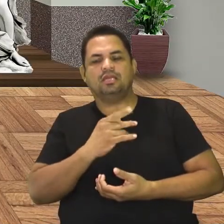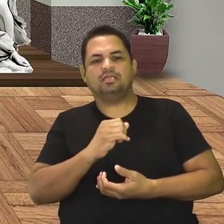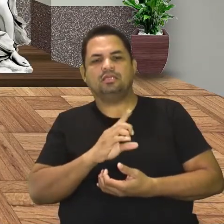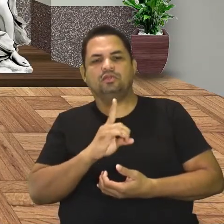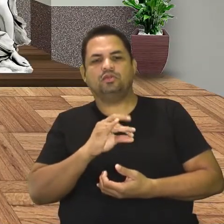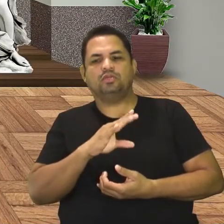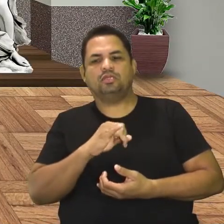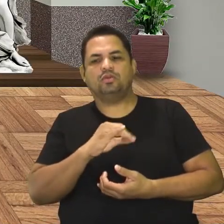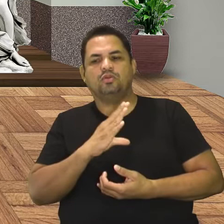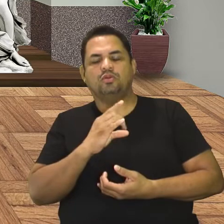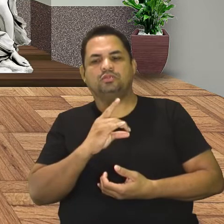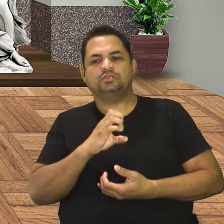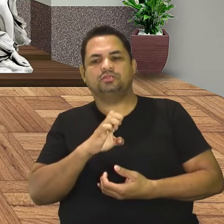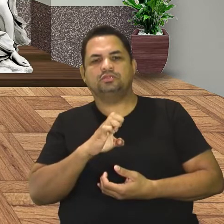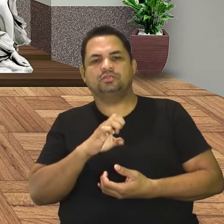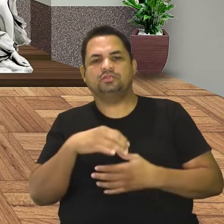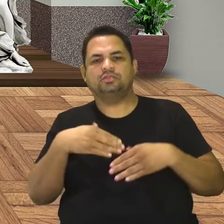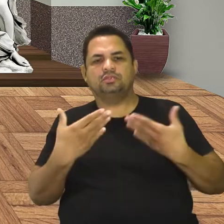DOI-CODE,